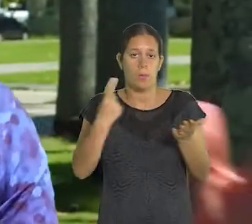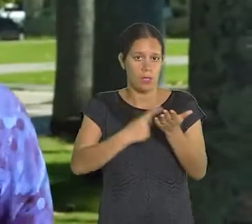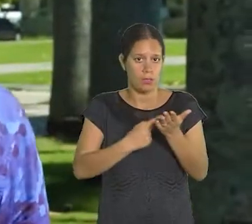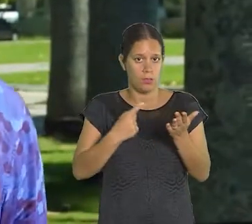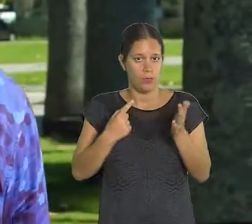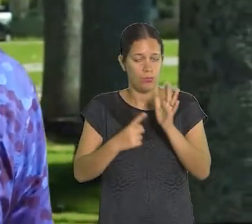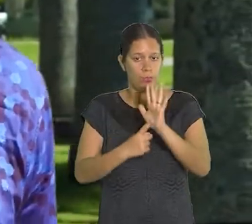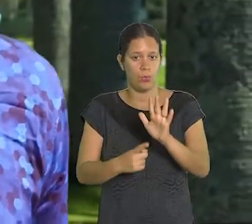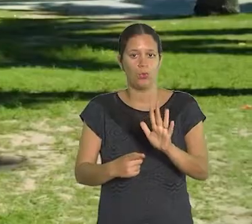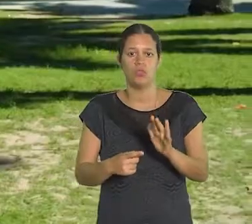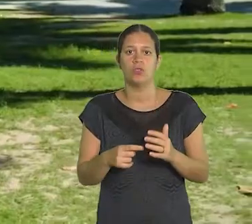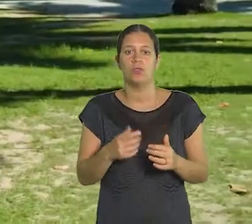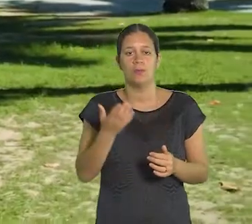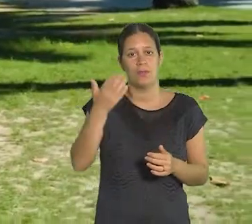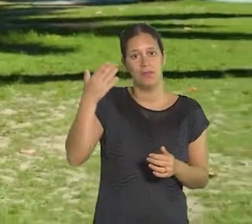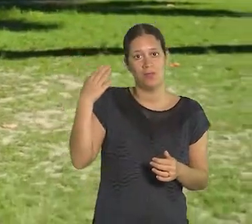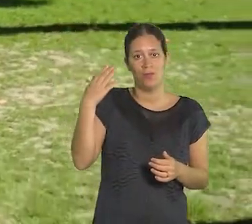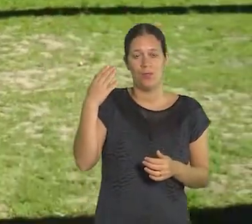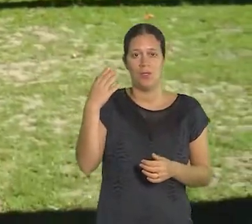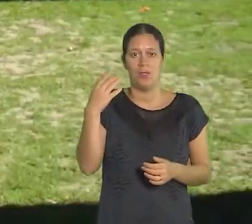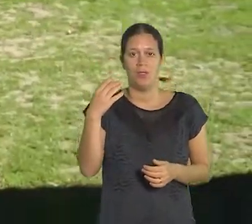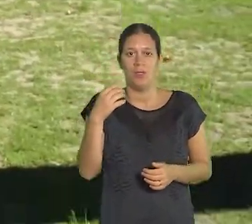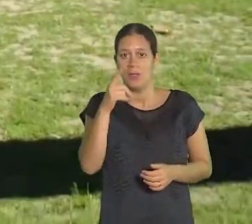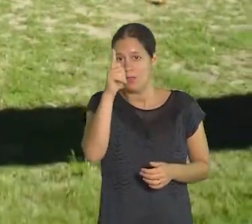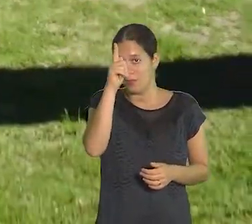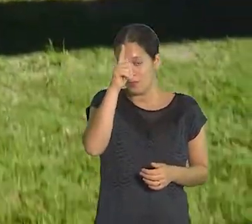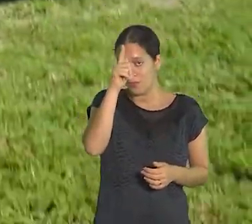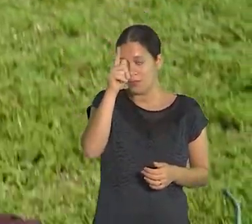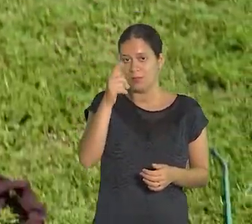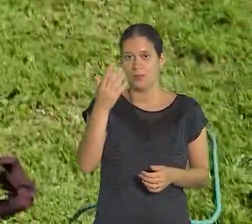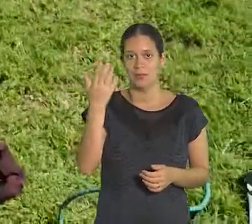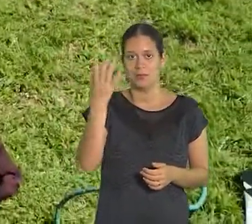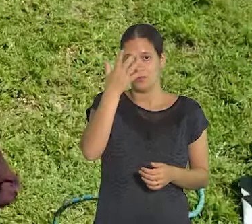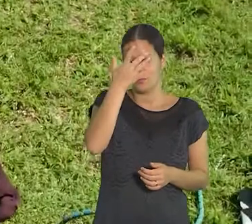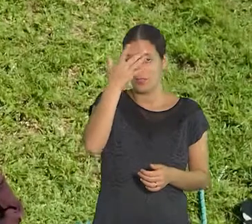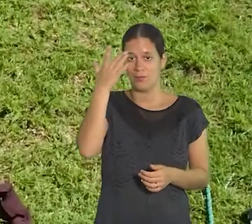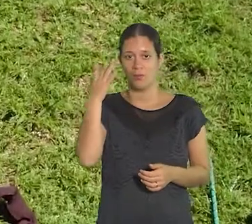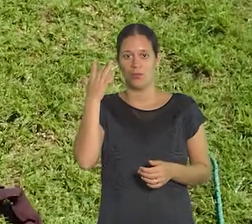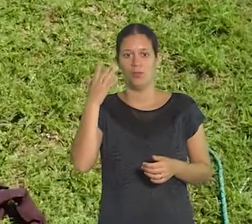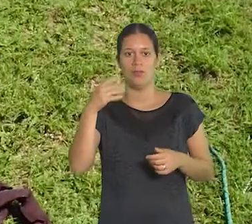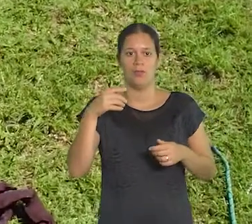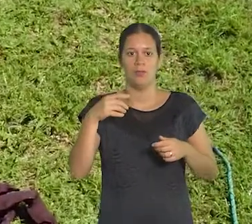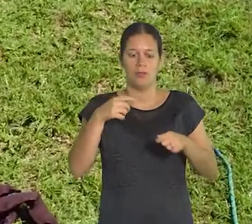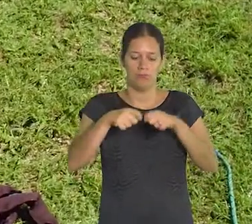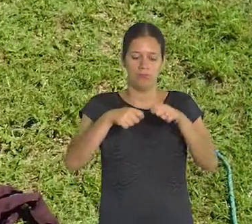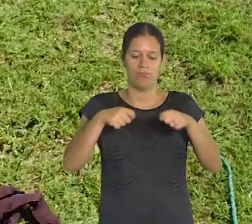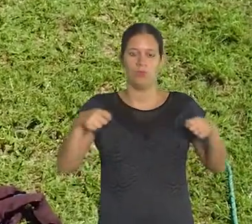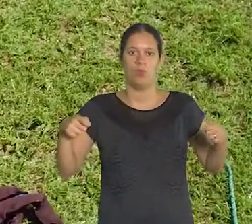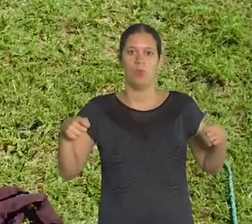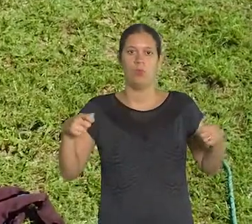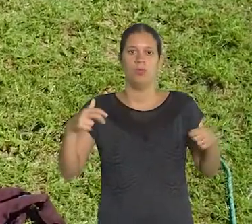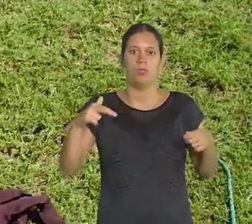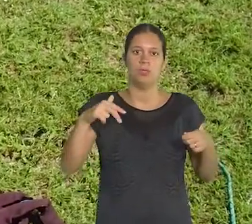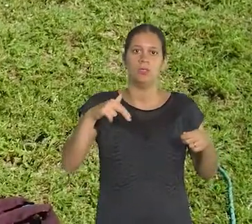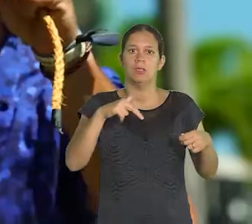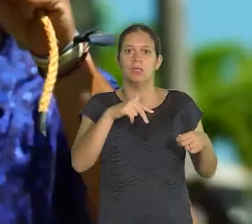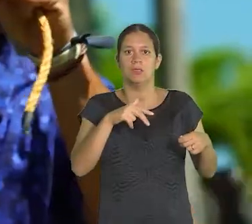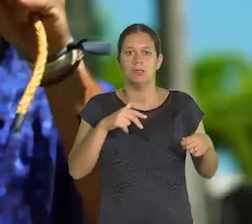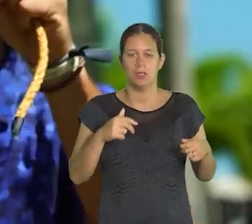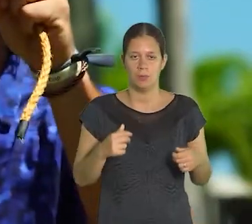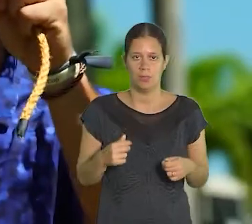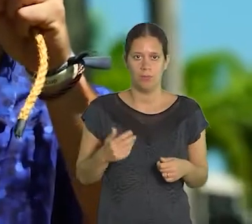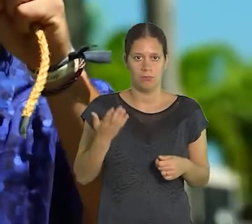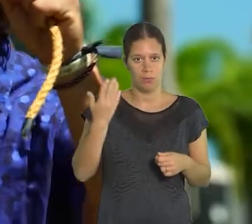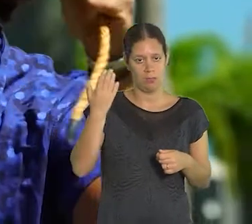e marcas que mostram que até nas ruínas da Grécia Antiga se encontravam registros de pessoas se equilibrando nessa corda. Uma corda de sisal